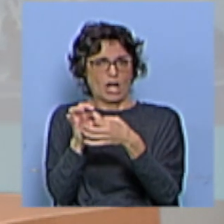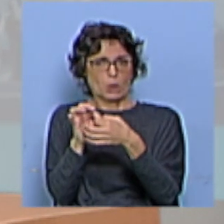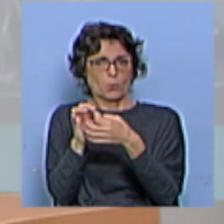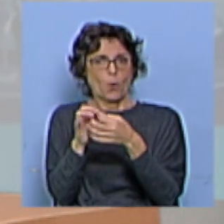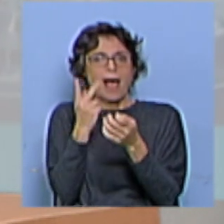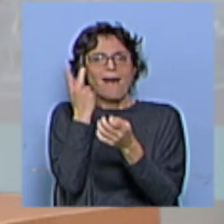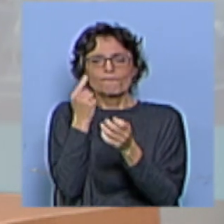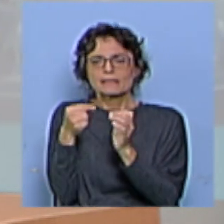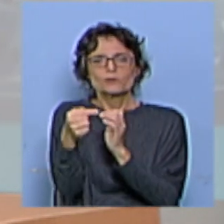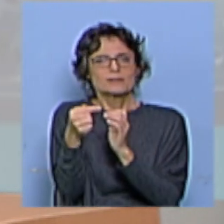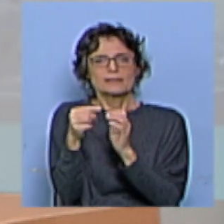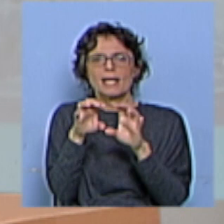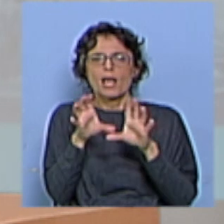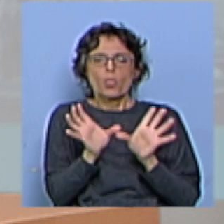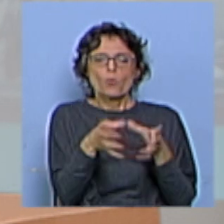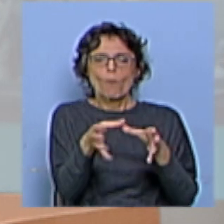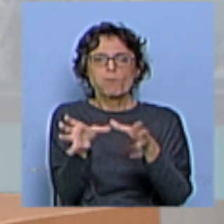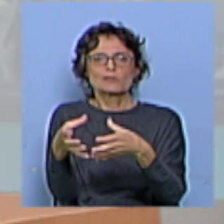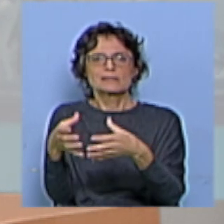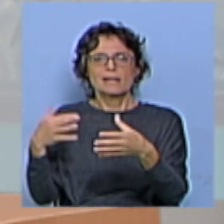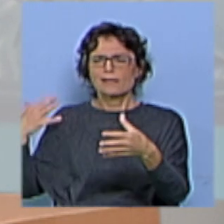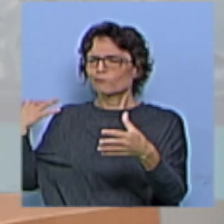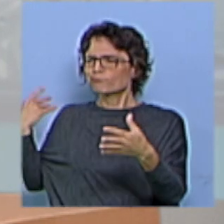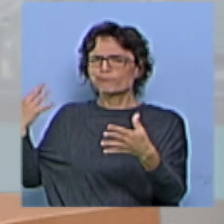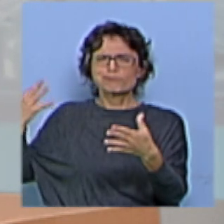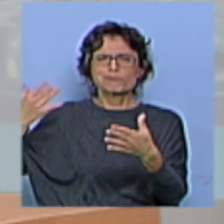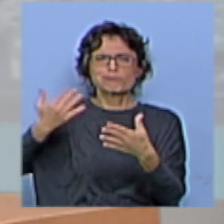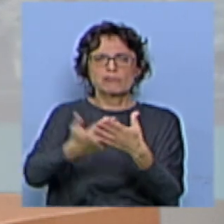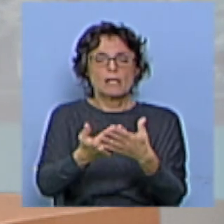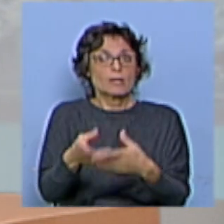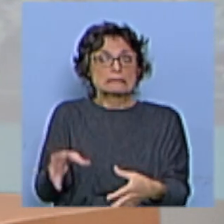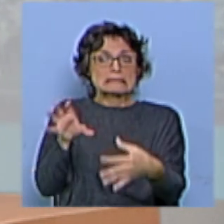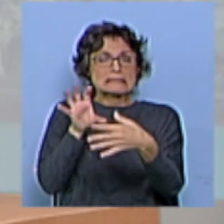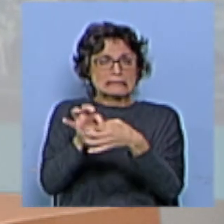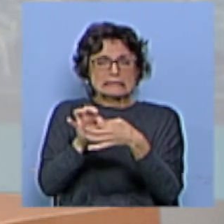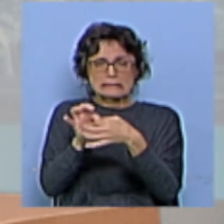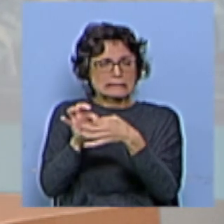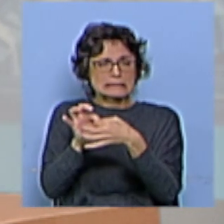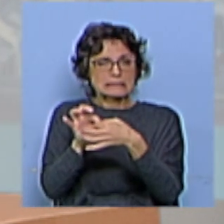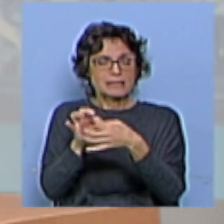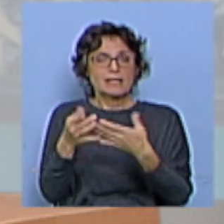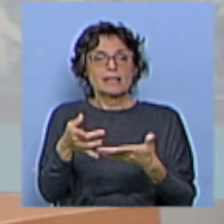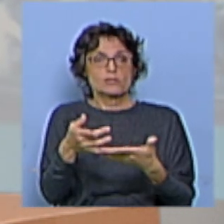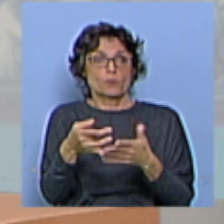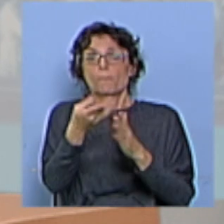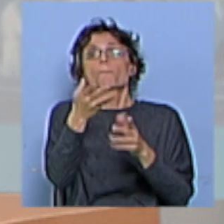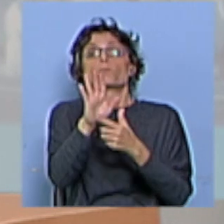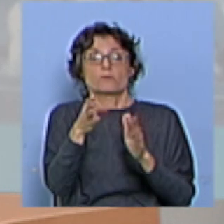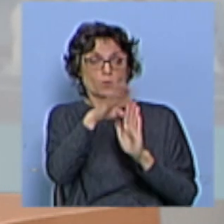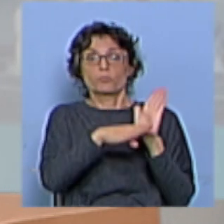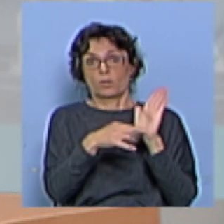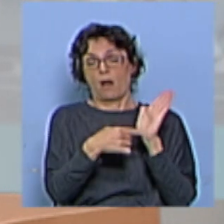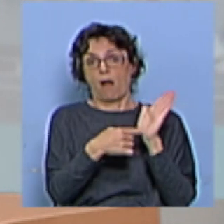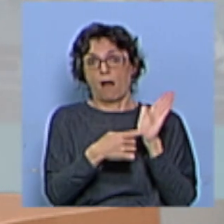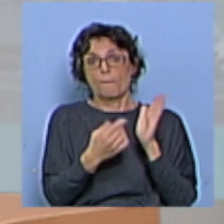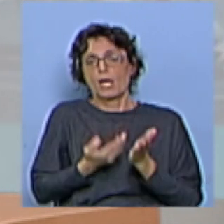são realidades e situações absolutamente indissociáveis e, portanto, muitos destes programas, e algumas das propostas que